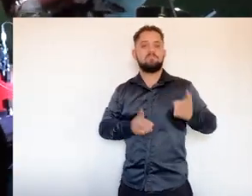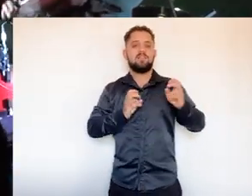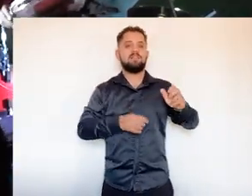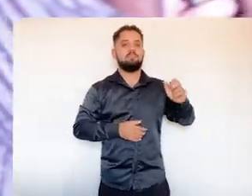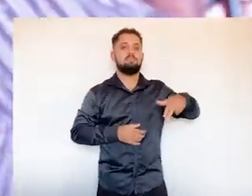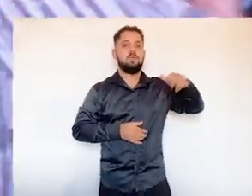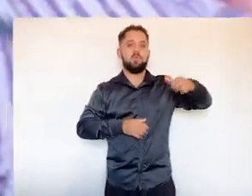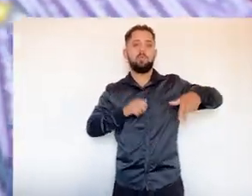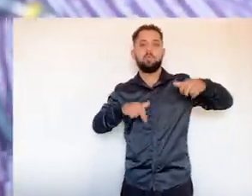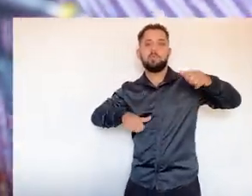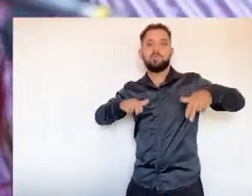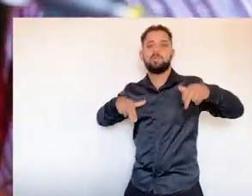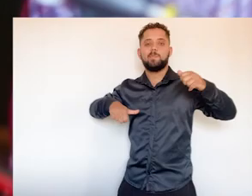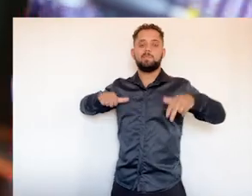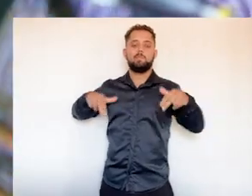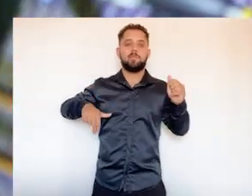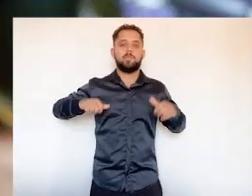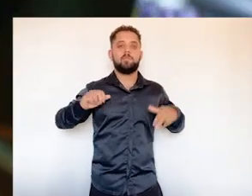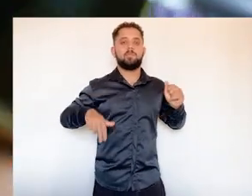poleiro. Olha o